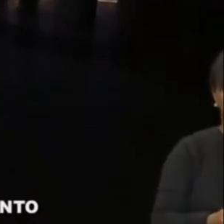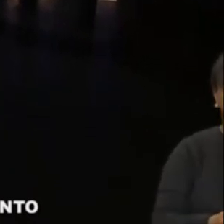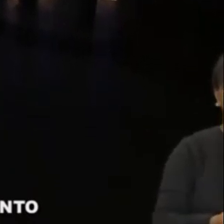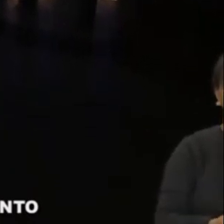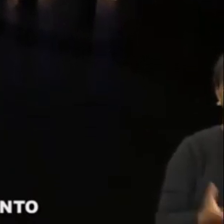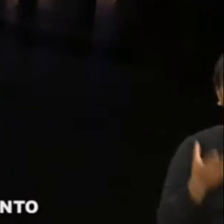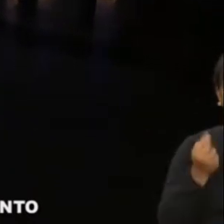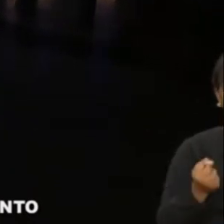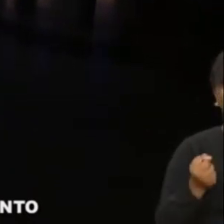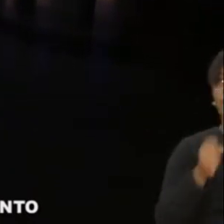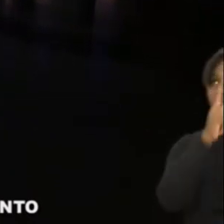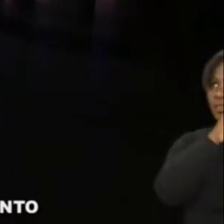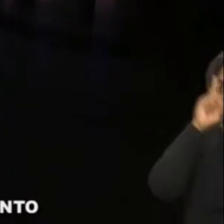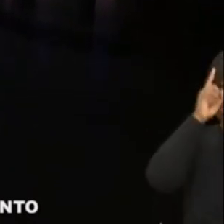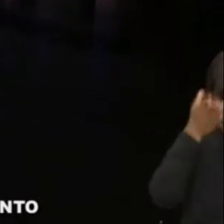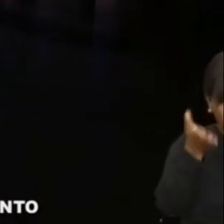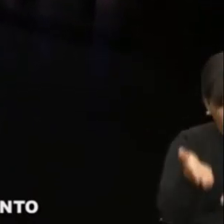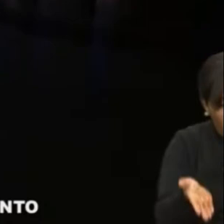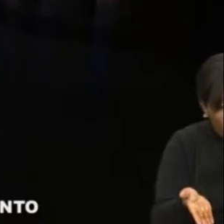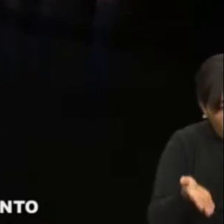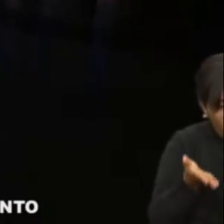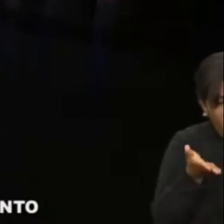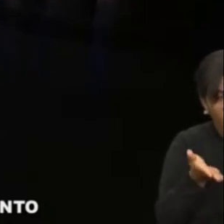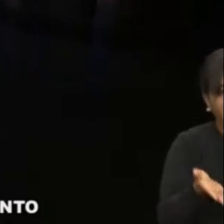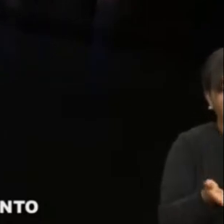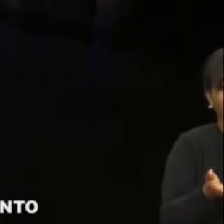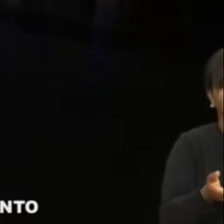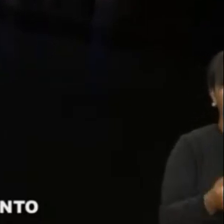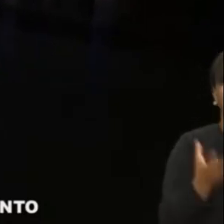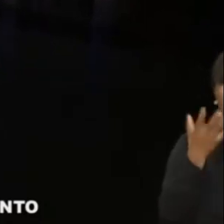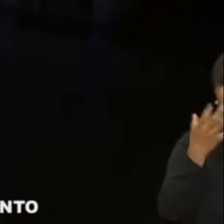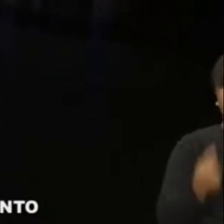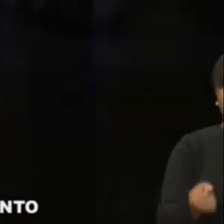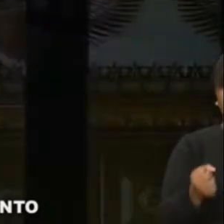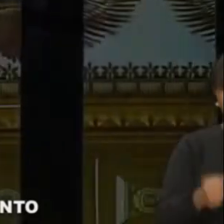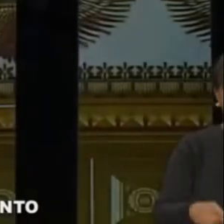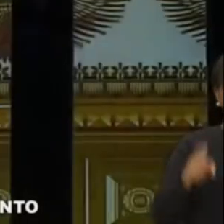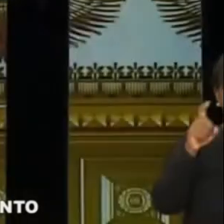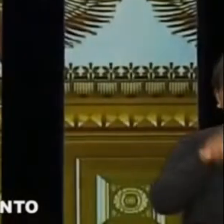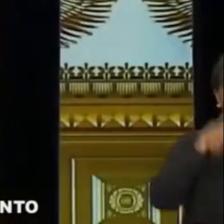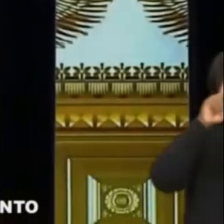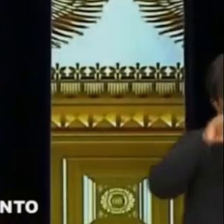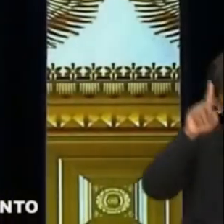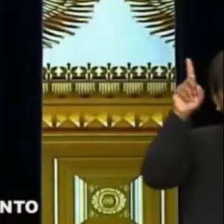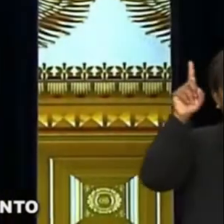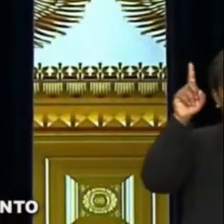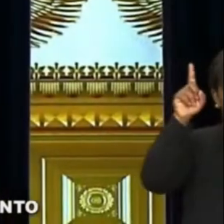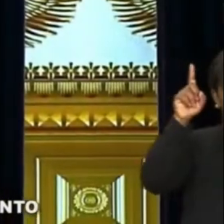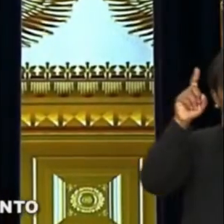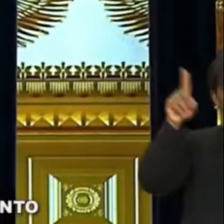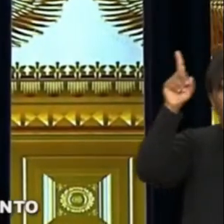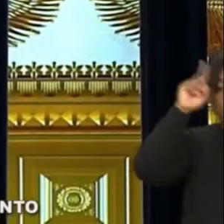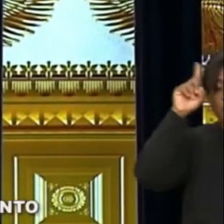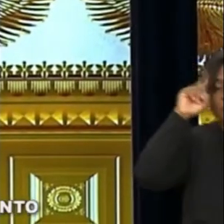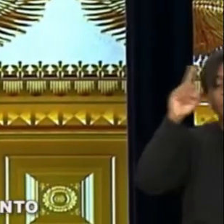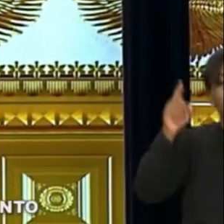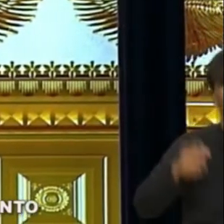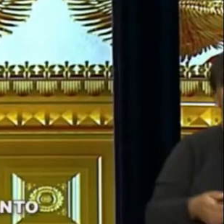aceite o cuidado dele, aceite a dependência dele diária.